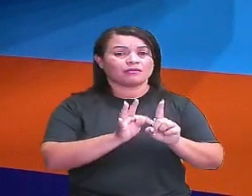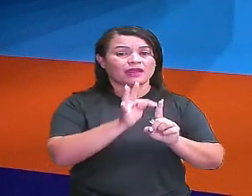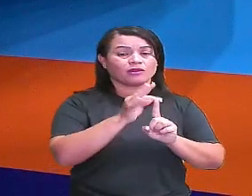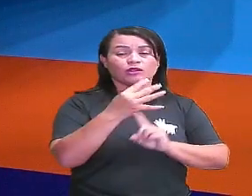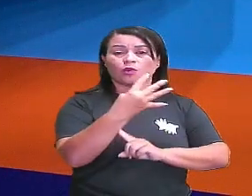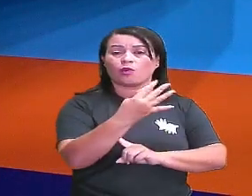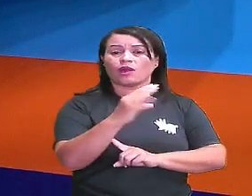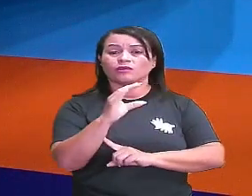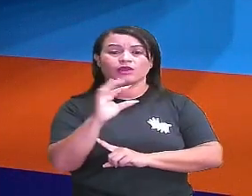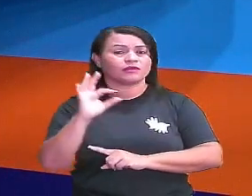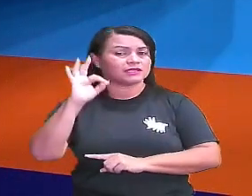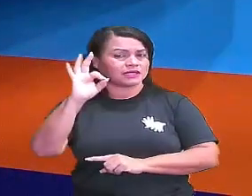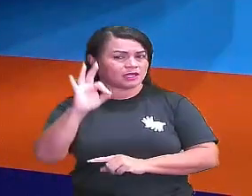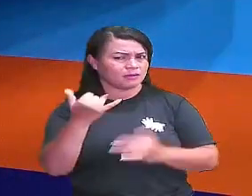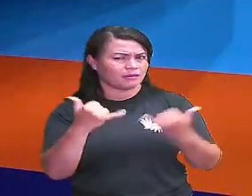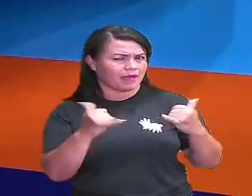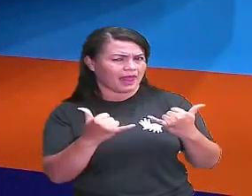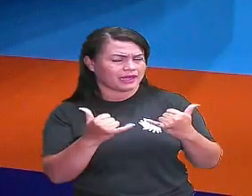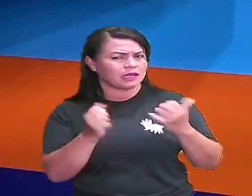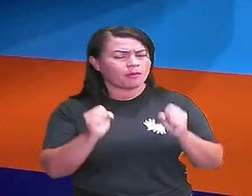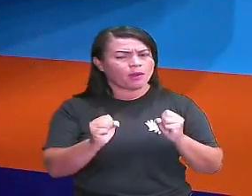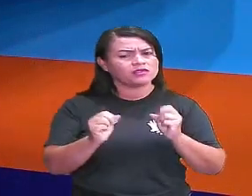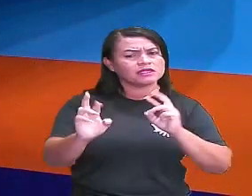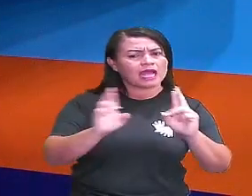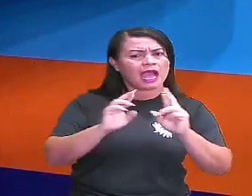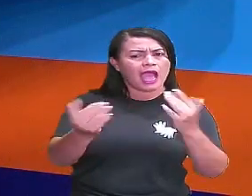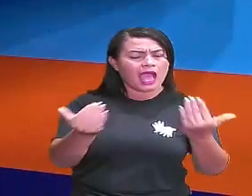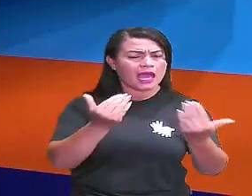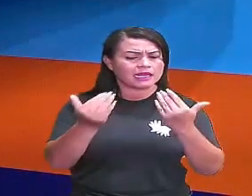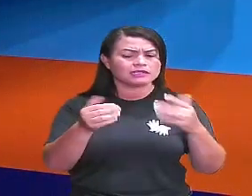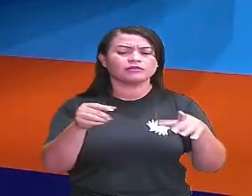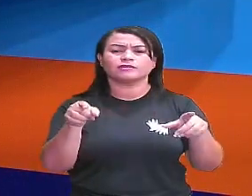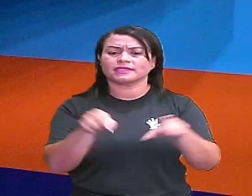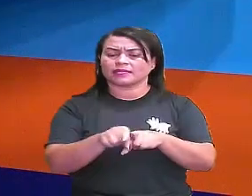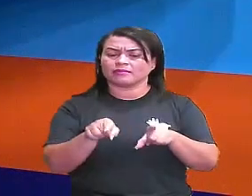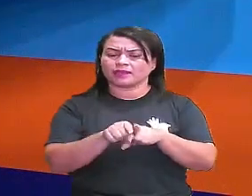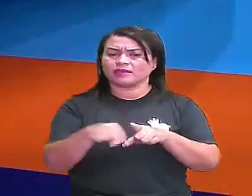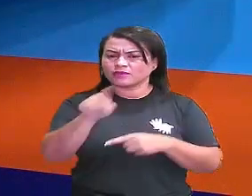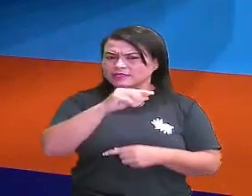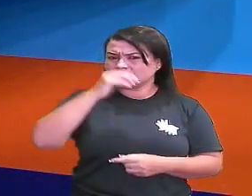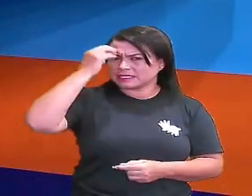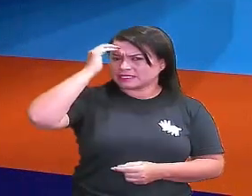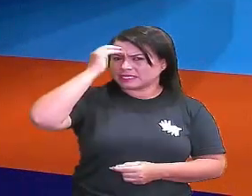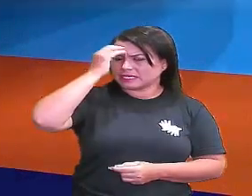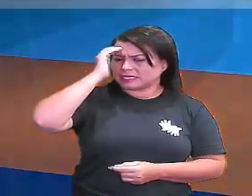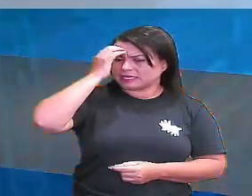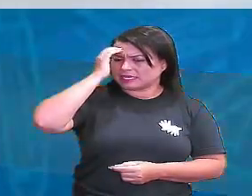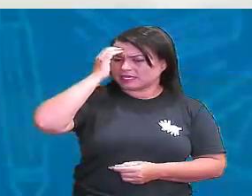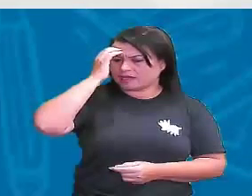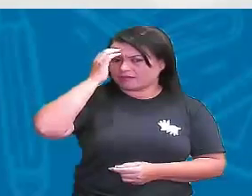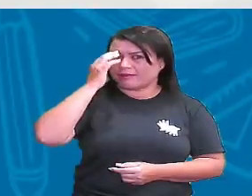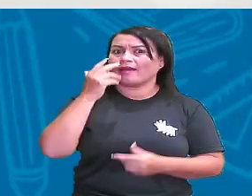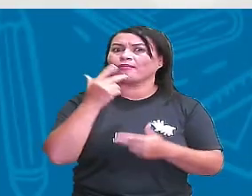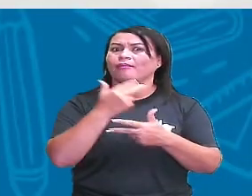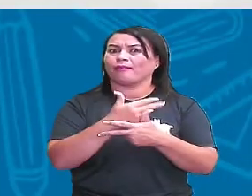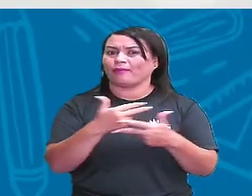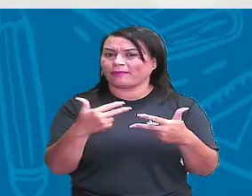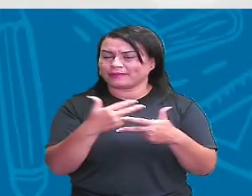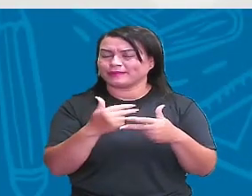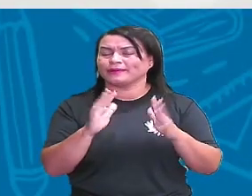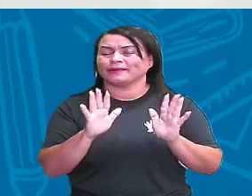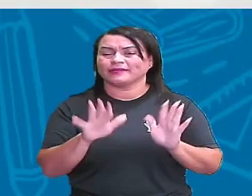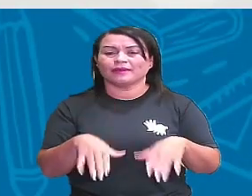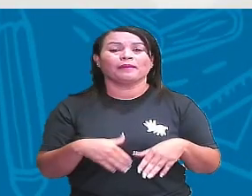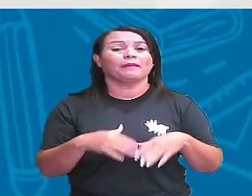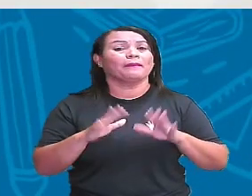Celsius. Beleza? Então eu posso fazer essa relação aí também. Deu para entender? É muita coisa, não é, gente?